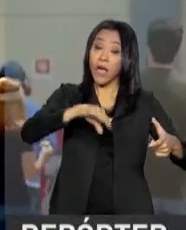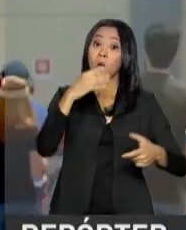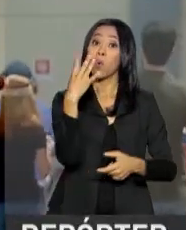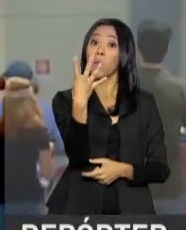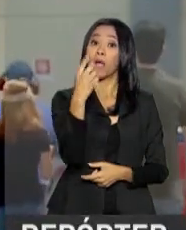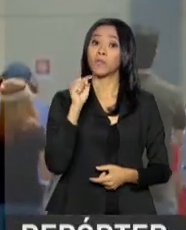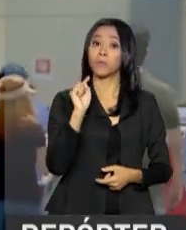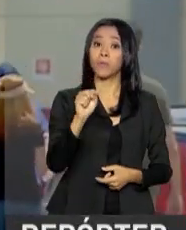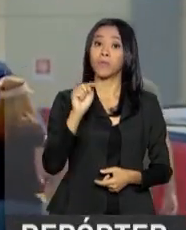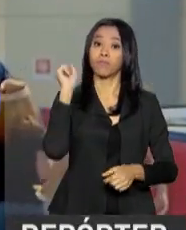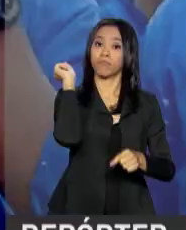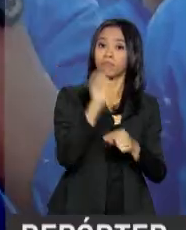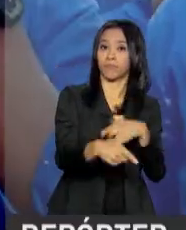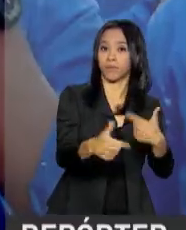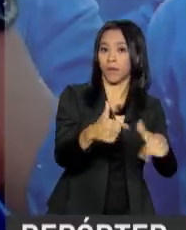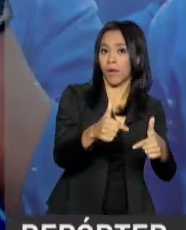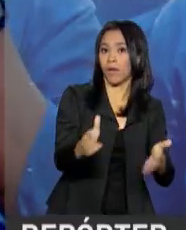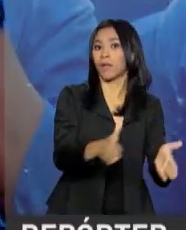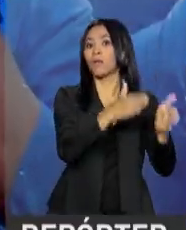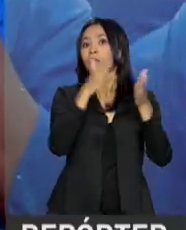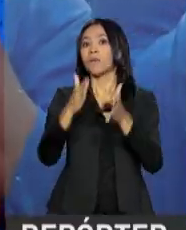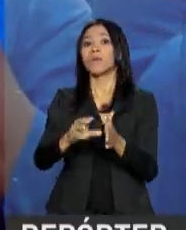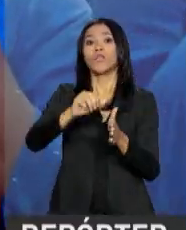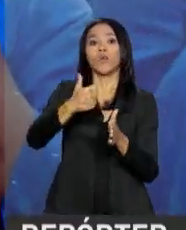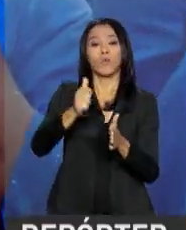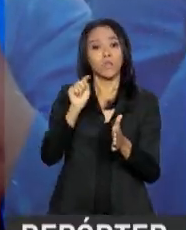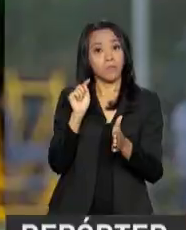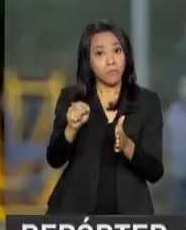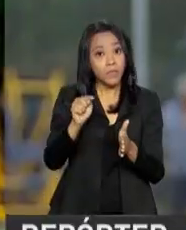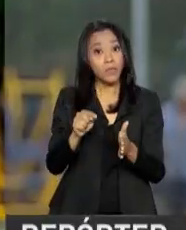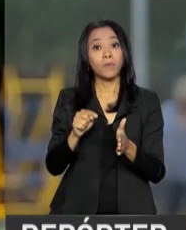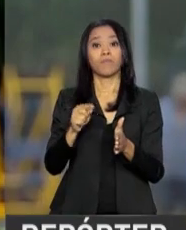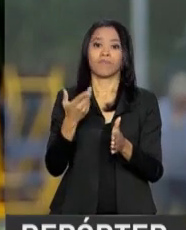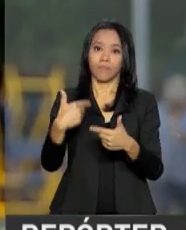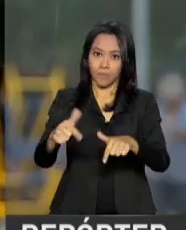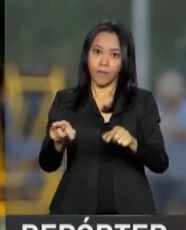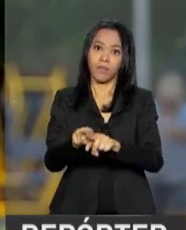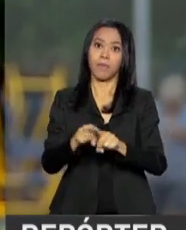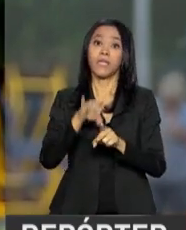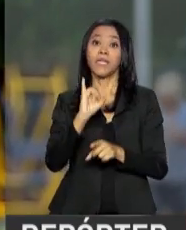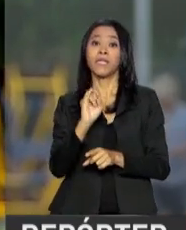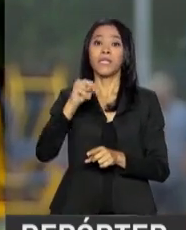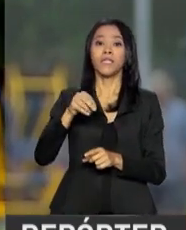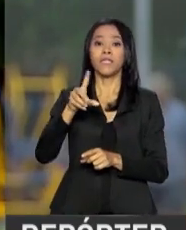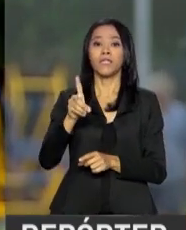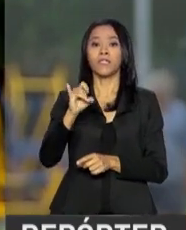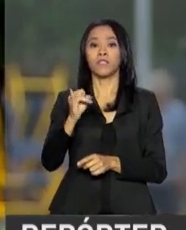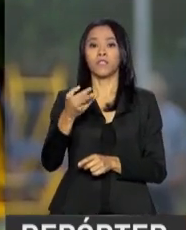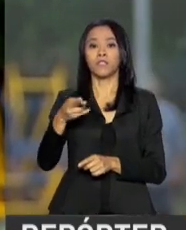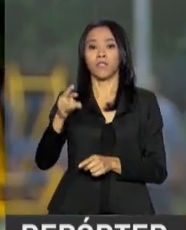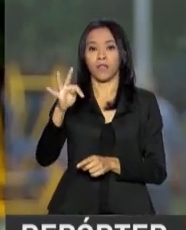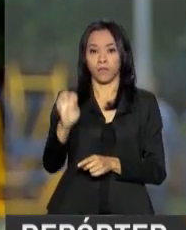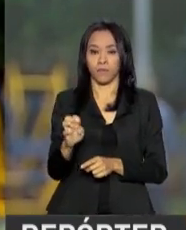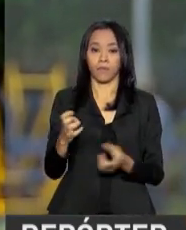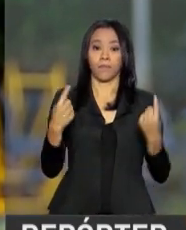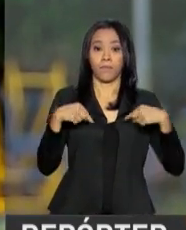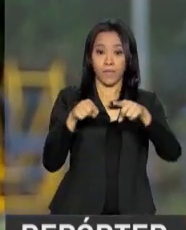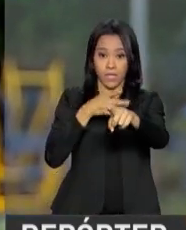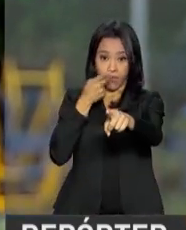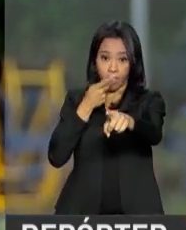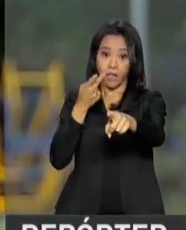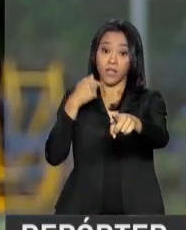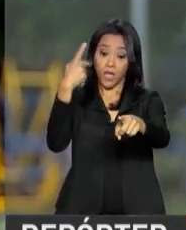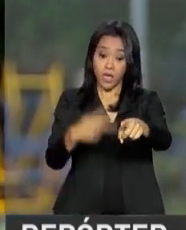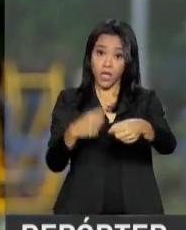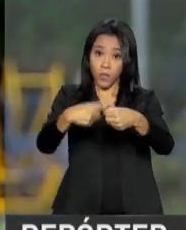4.500 empregos diretos e 11 mil indiretos. O nosso município teve um crescimento, vamos dizer